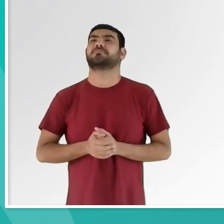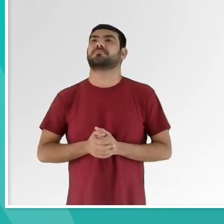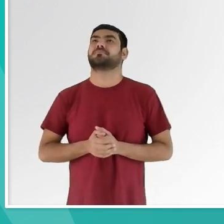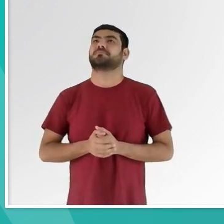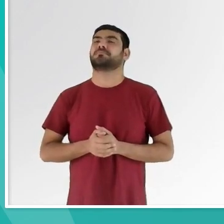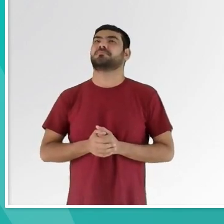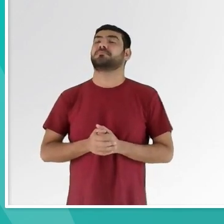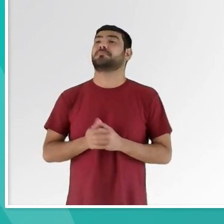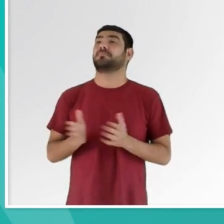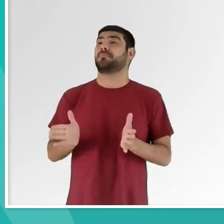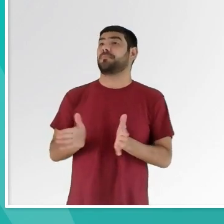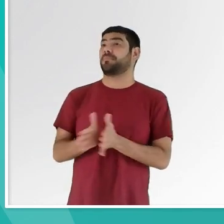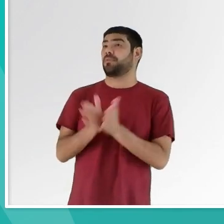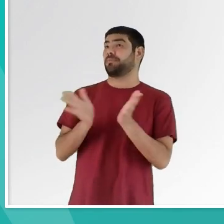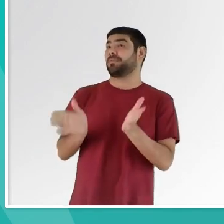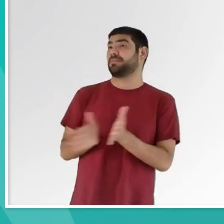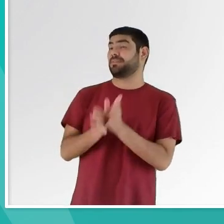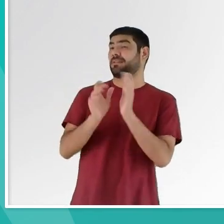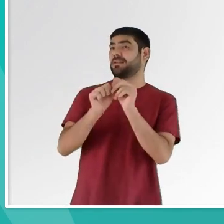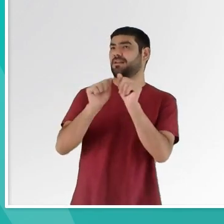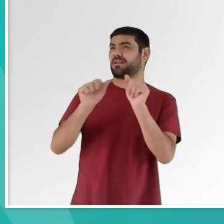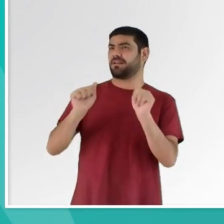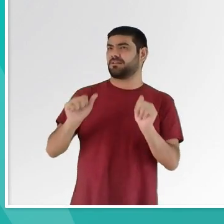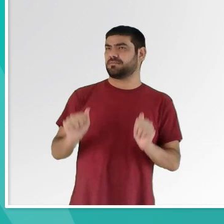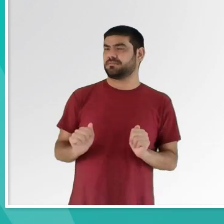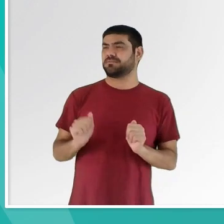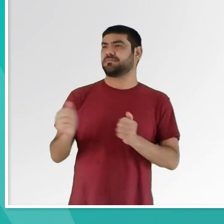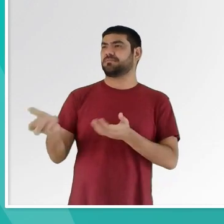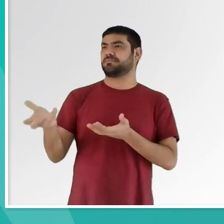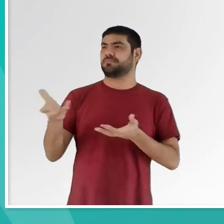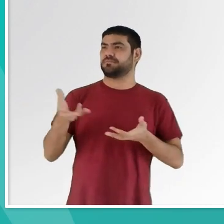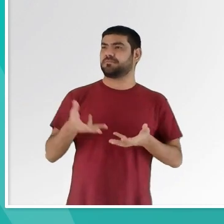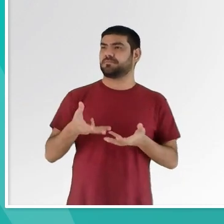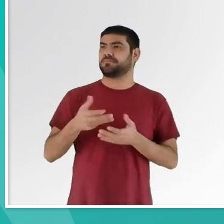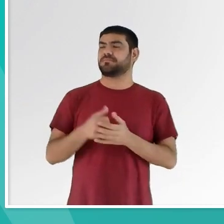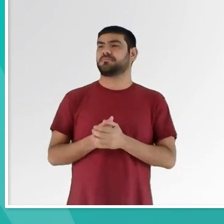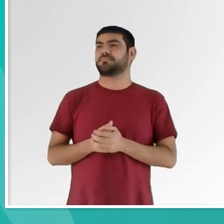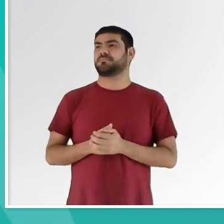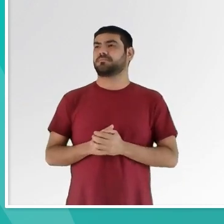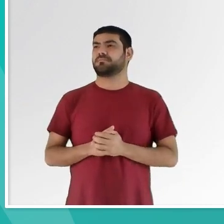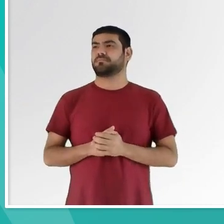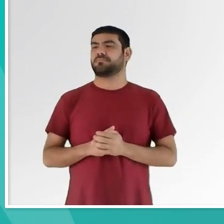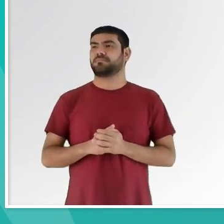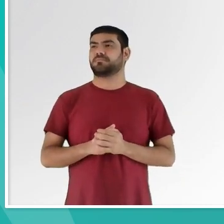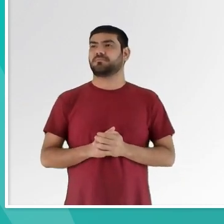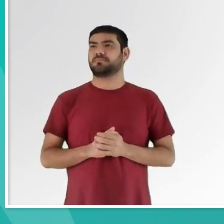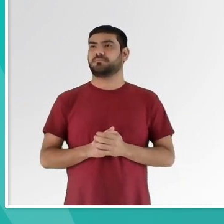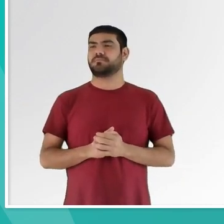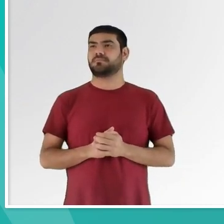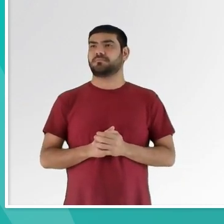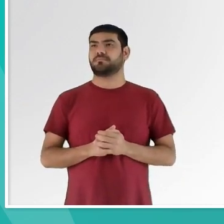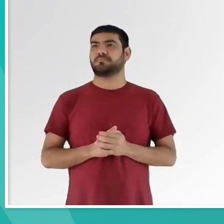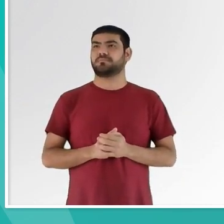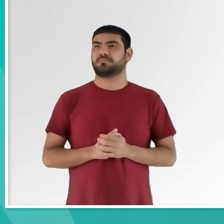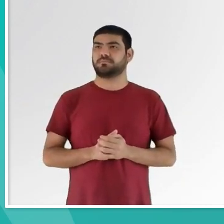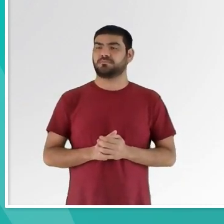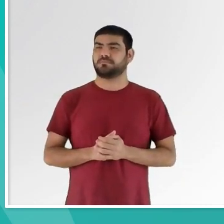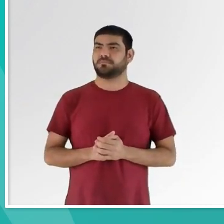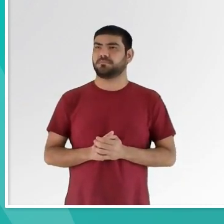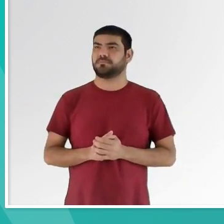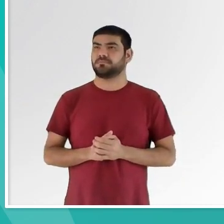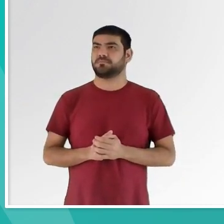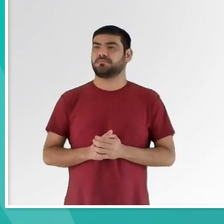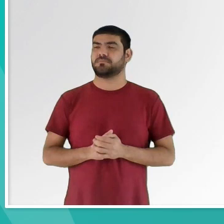entre aspas, não é verdade? E trazer à tona sua efemeridade através da utilização de materiais simples